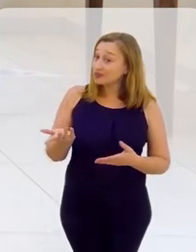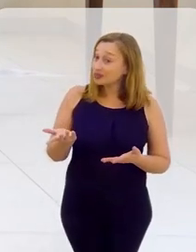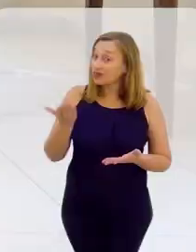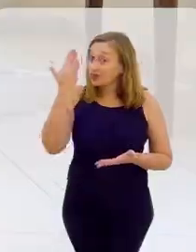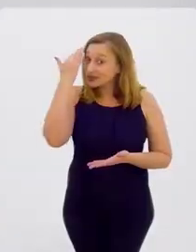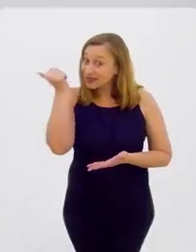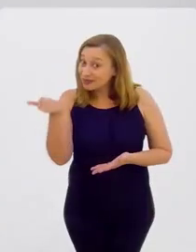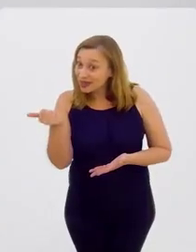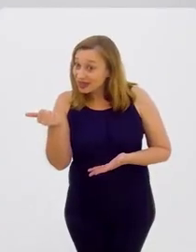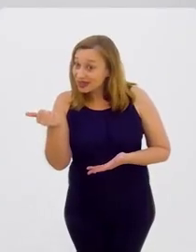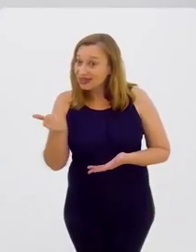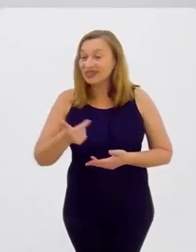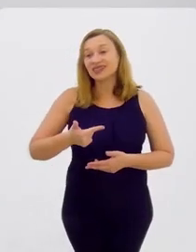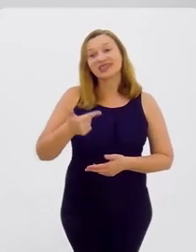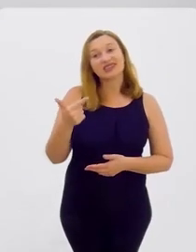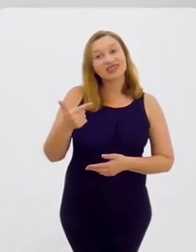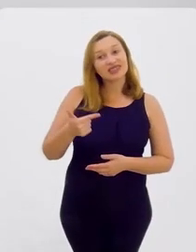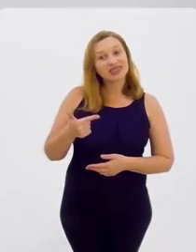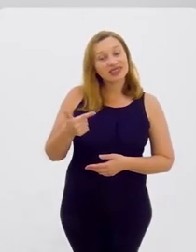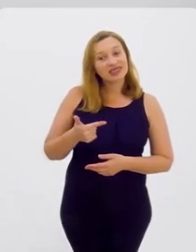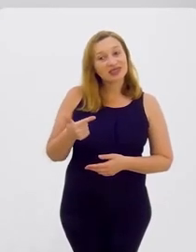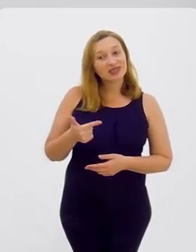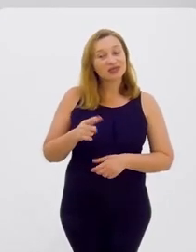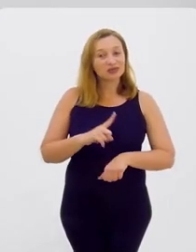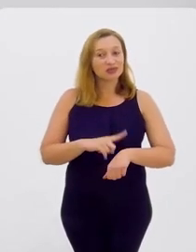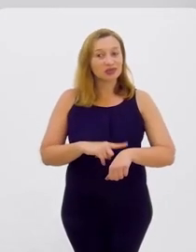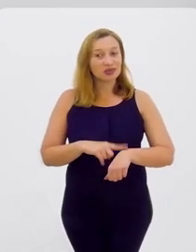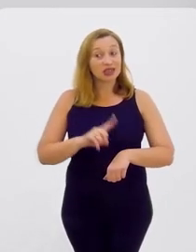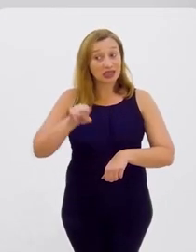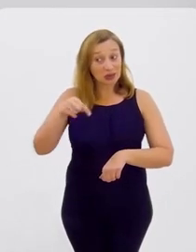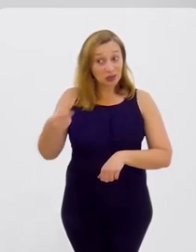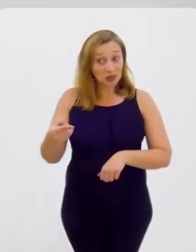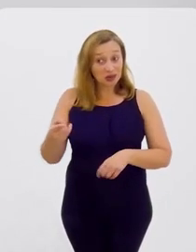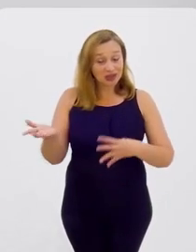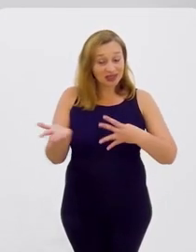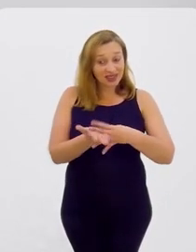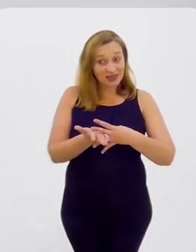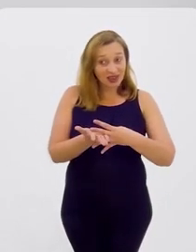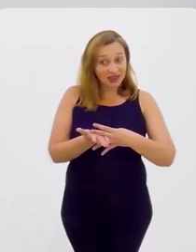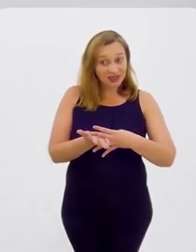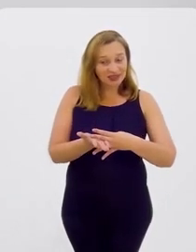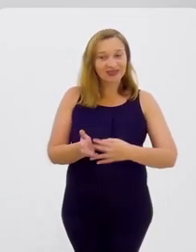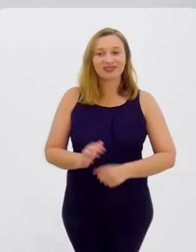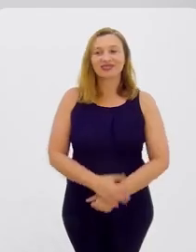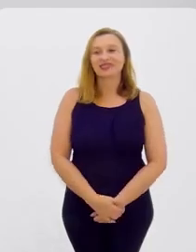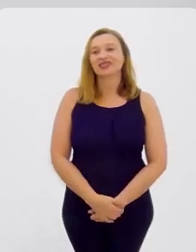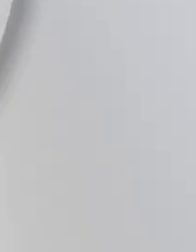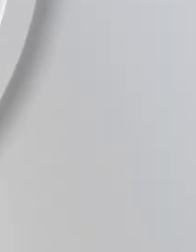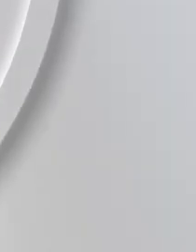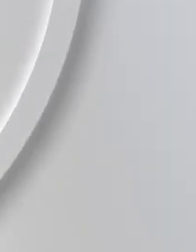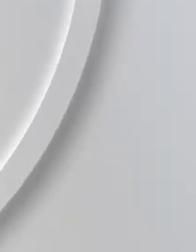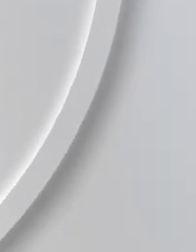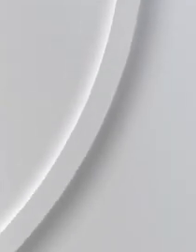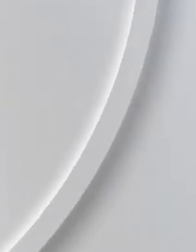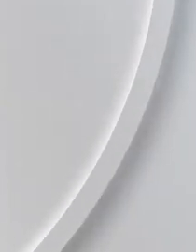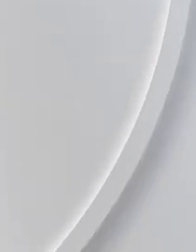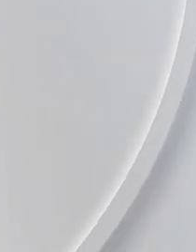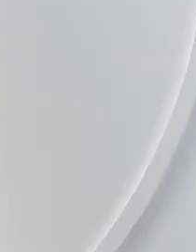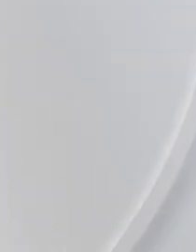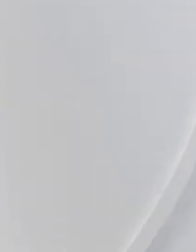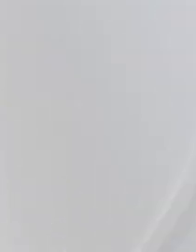daí nós vamos saber a segunda parte, mas só daqui a pouco, porque agora nós vamos no intervalo.